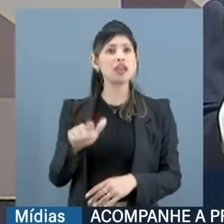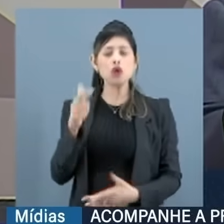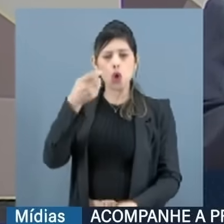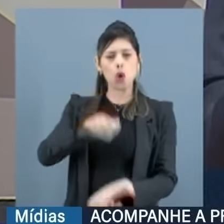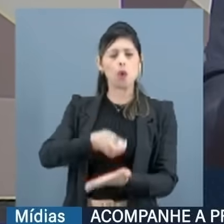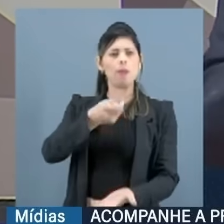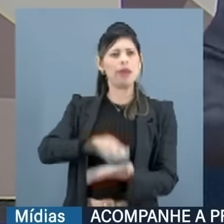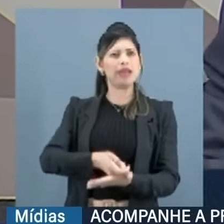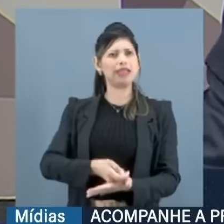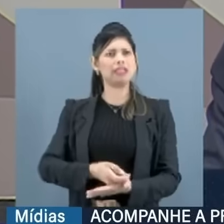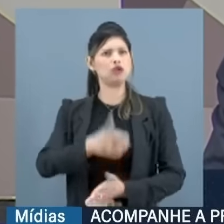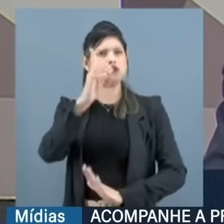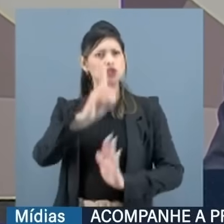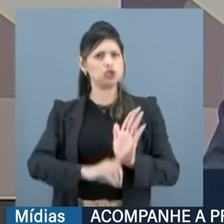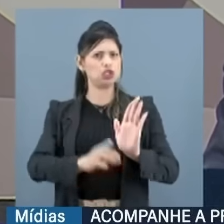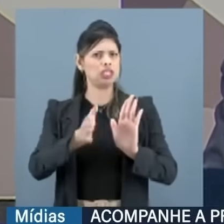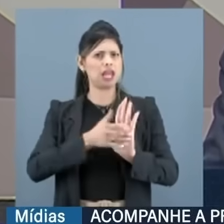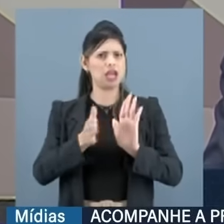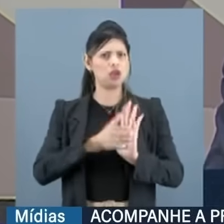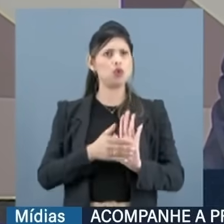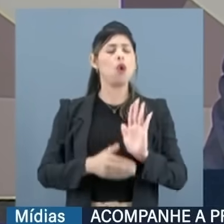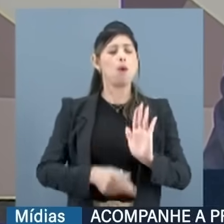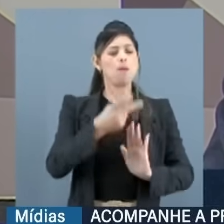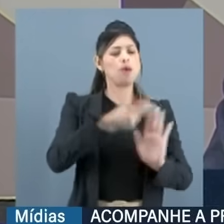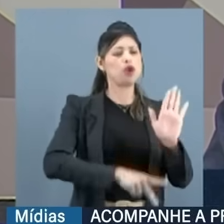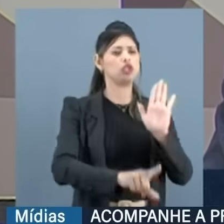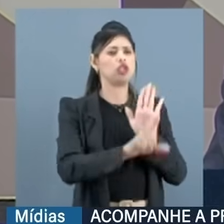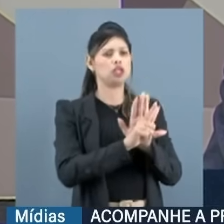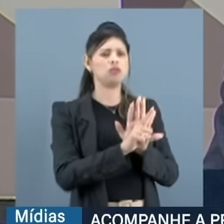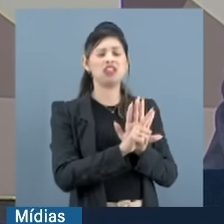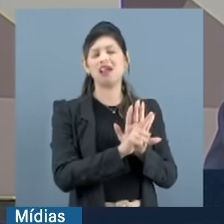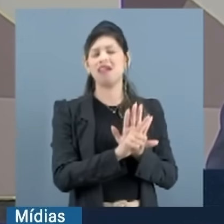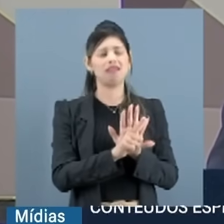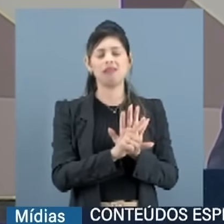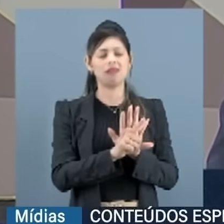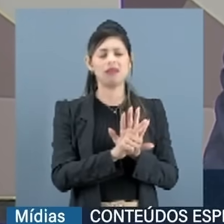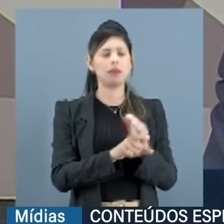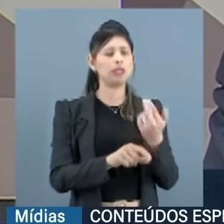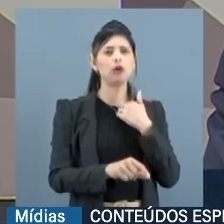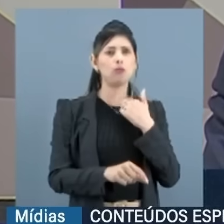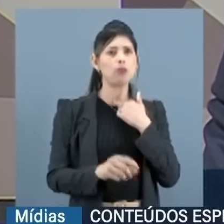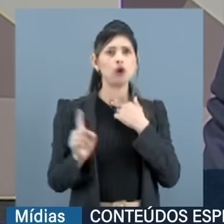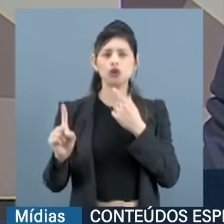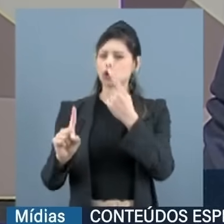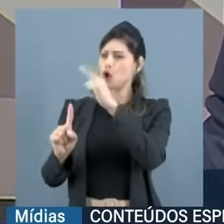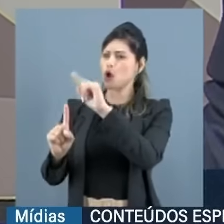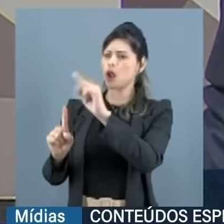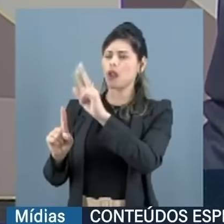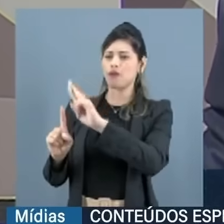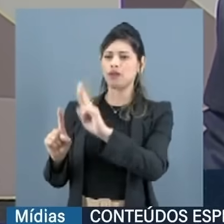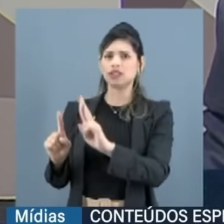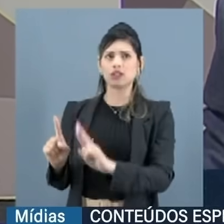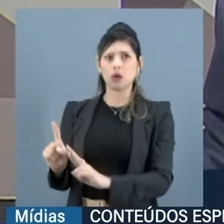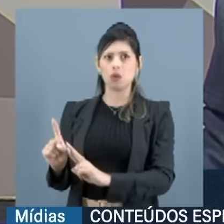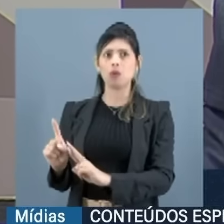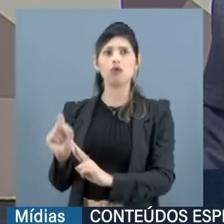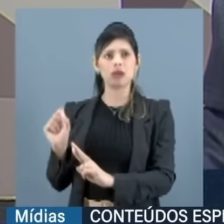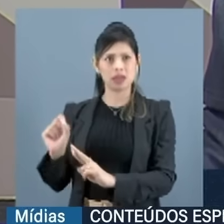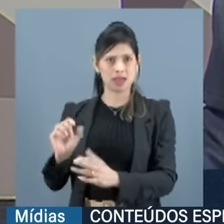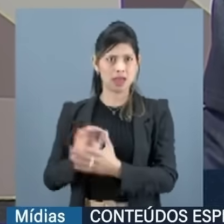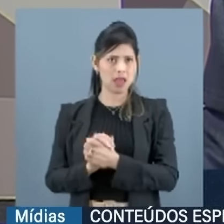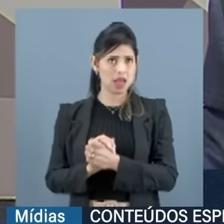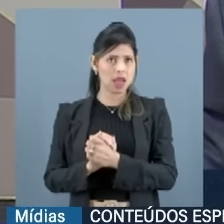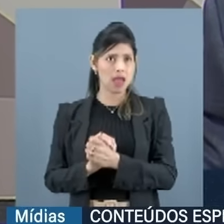lei, quanto mais relator de CPMI. Então, na verdade, o que Vossa Excelência está fazendo é um discurso político contra mim,